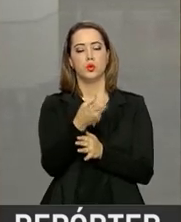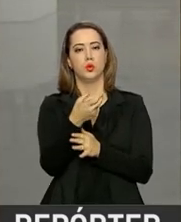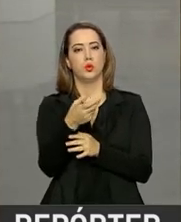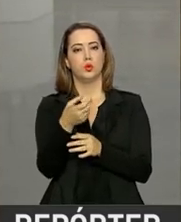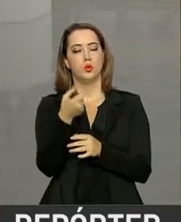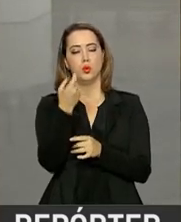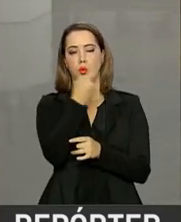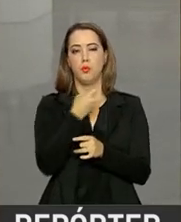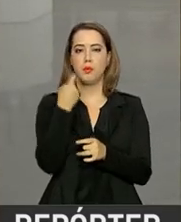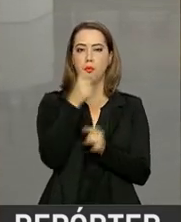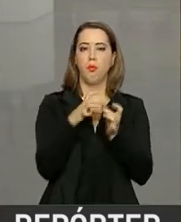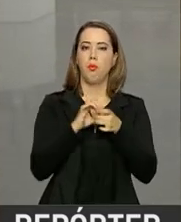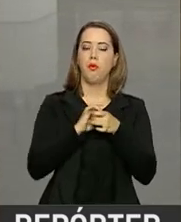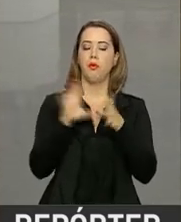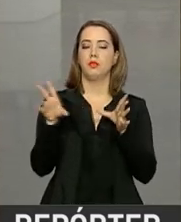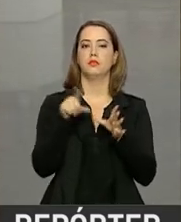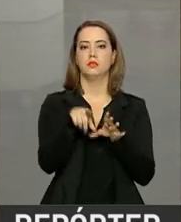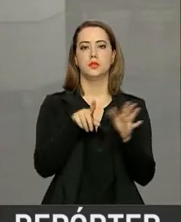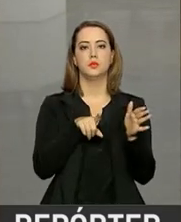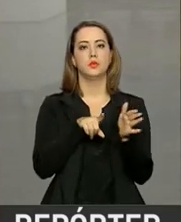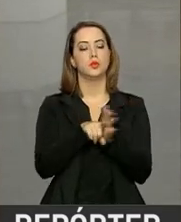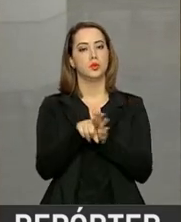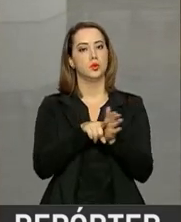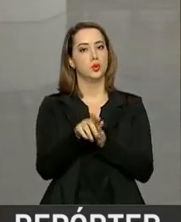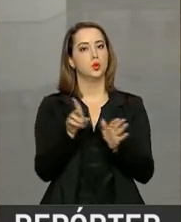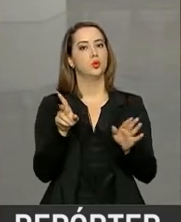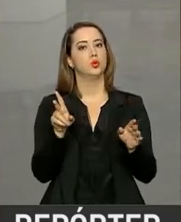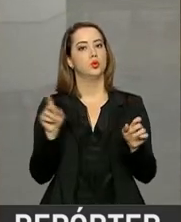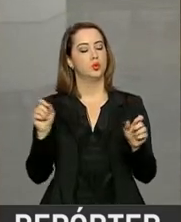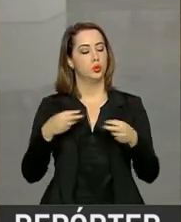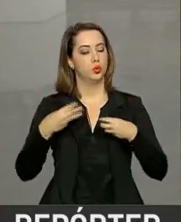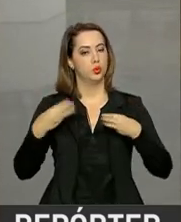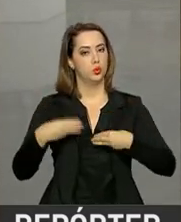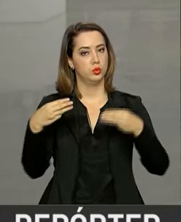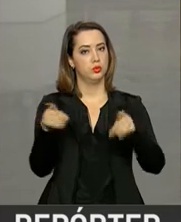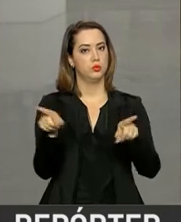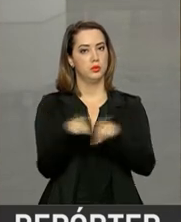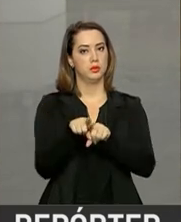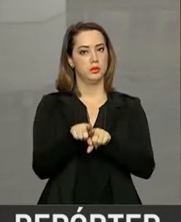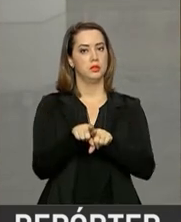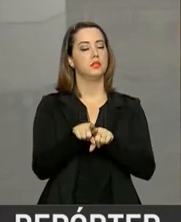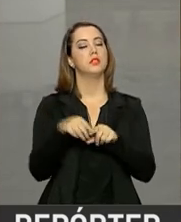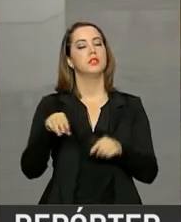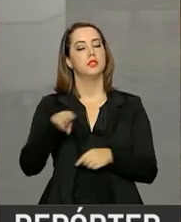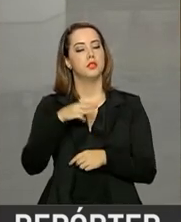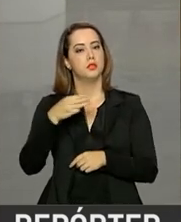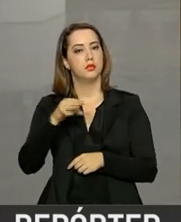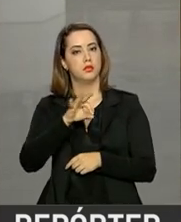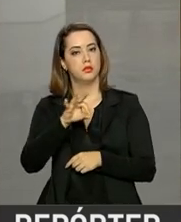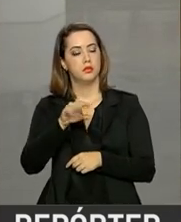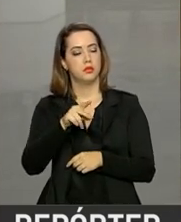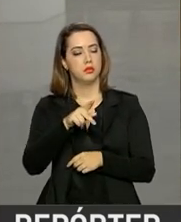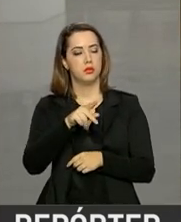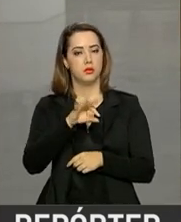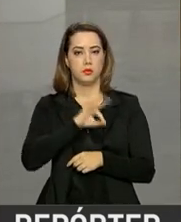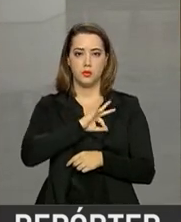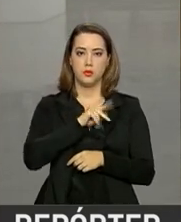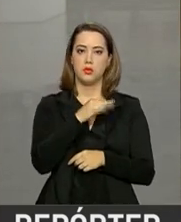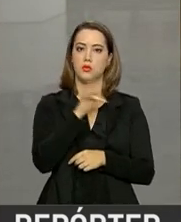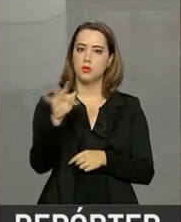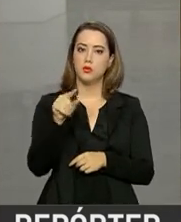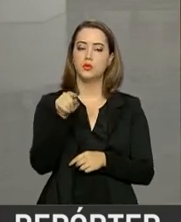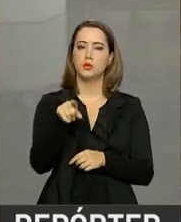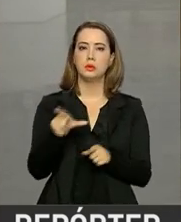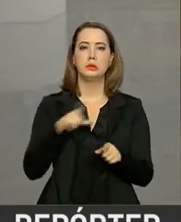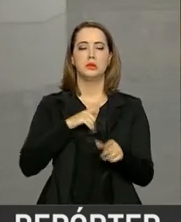Polícia Federal pelo Ministério da Transparência fiscalização e controle e investiga um grupo que atuou por cerca de 20